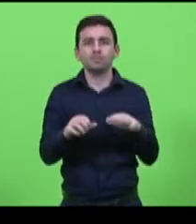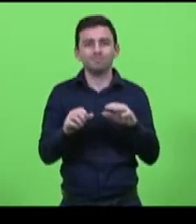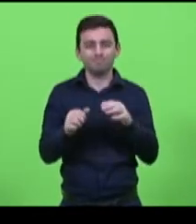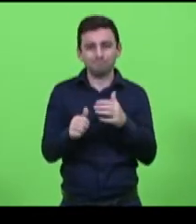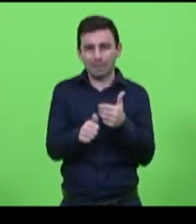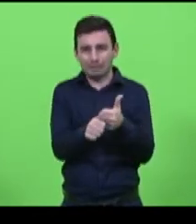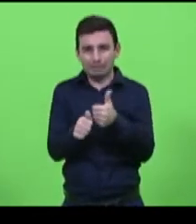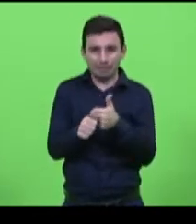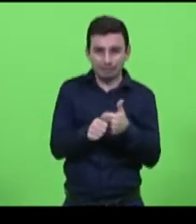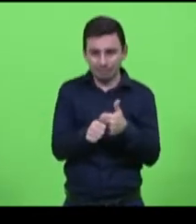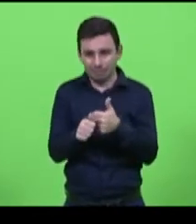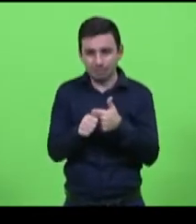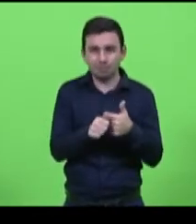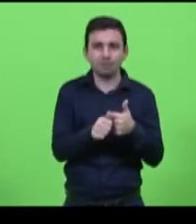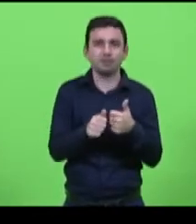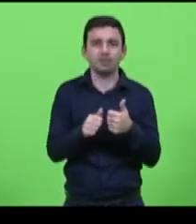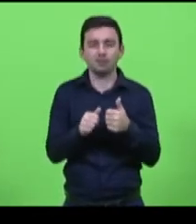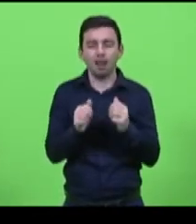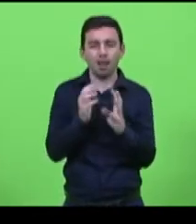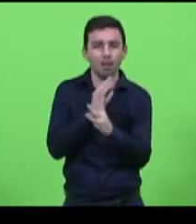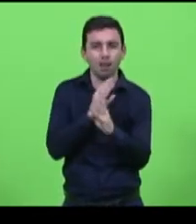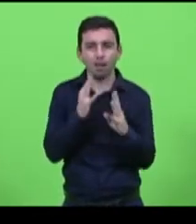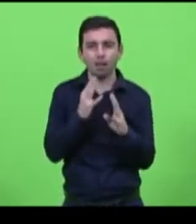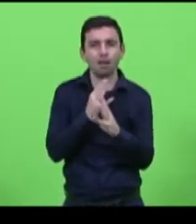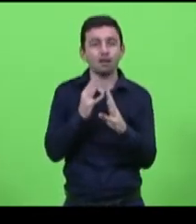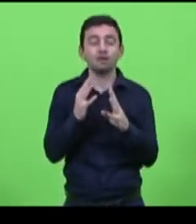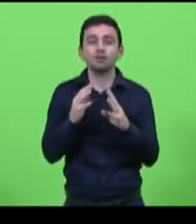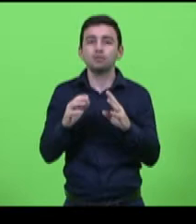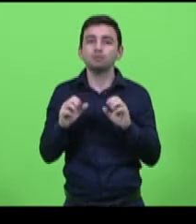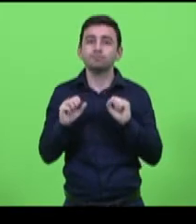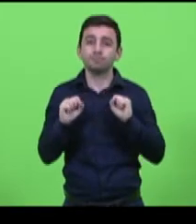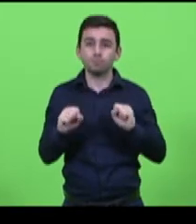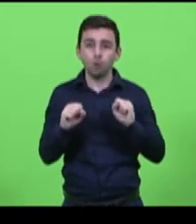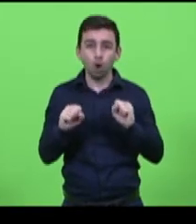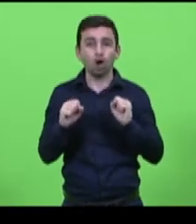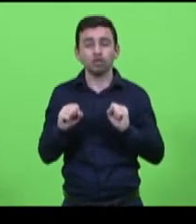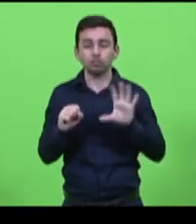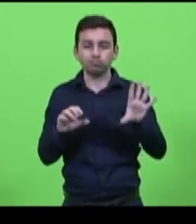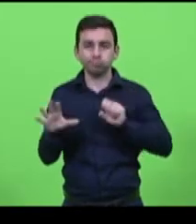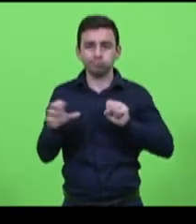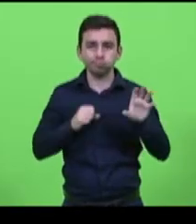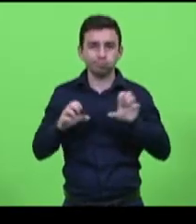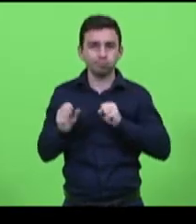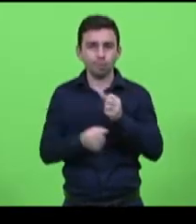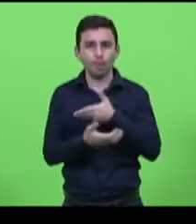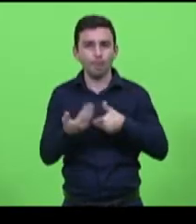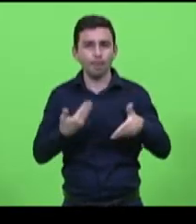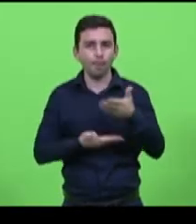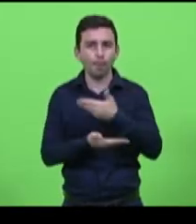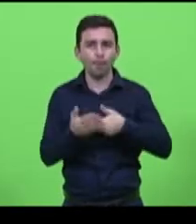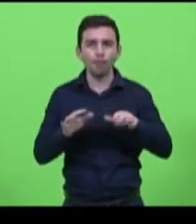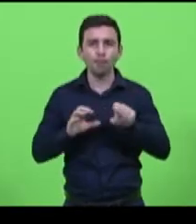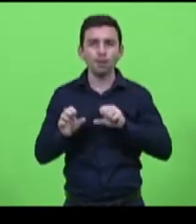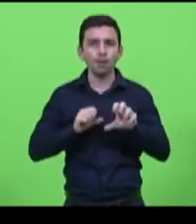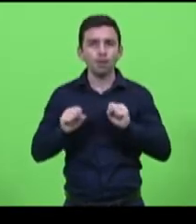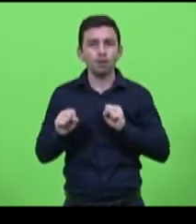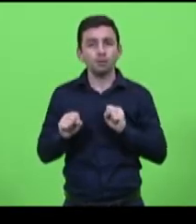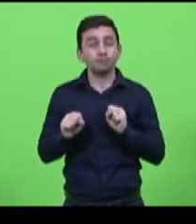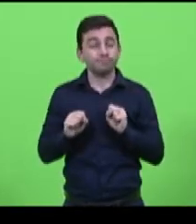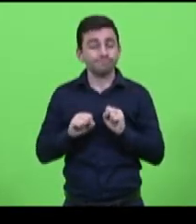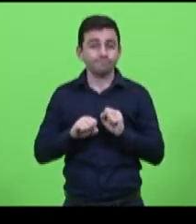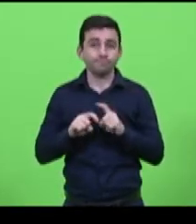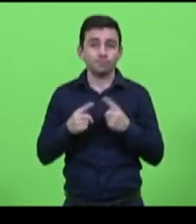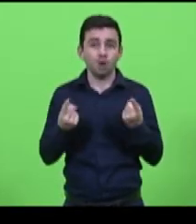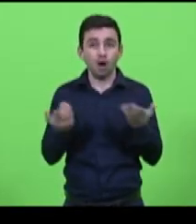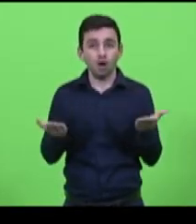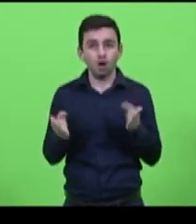outra, e isso, é lógico, gera um poder de contágio extremamente grande. Então, nesse momento que